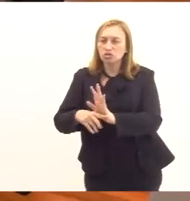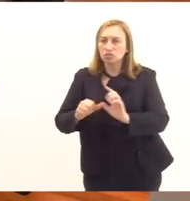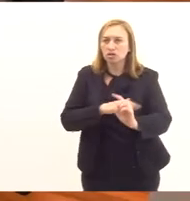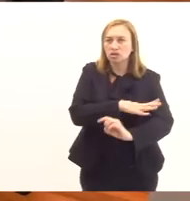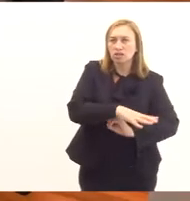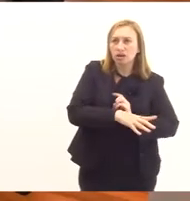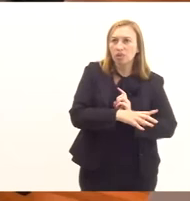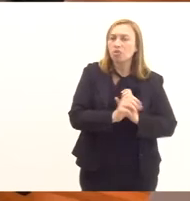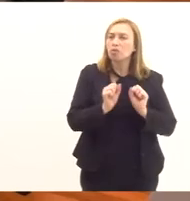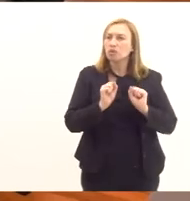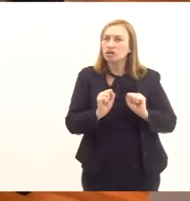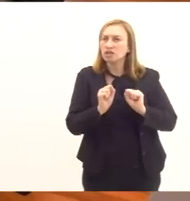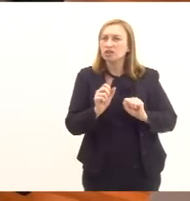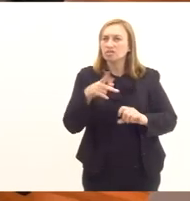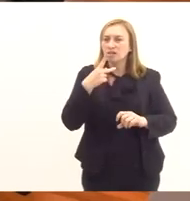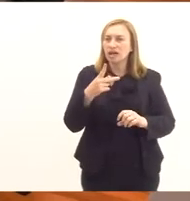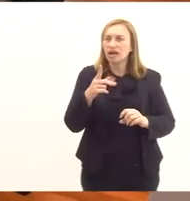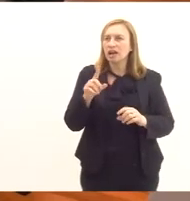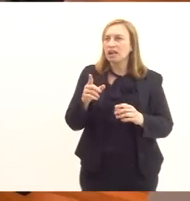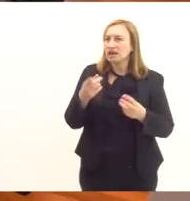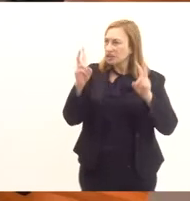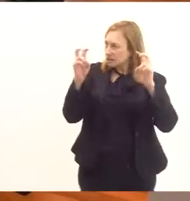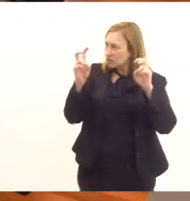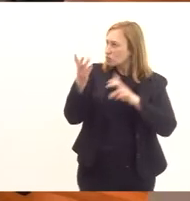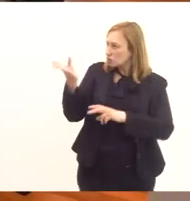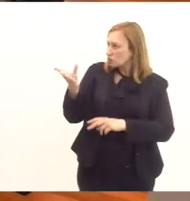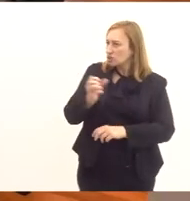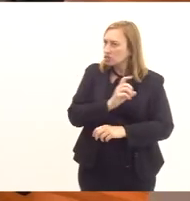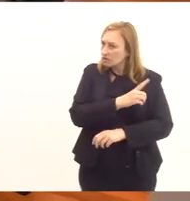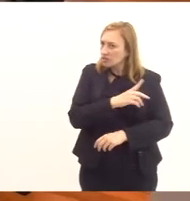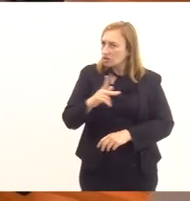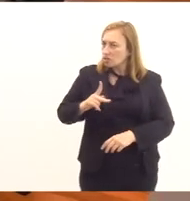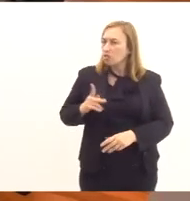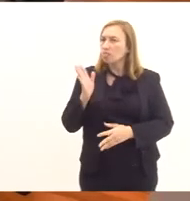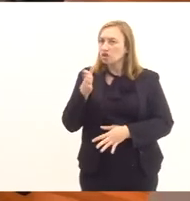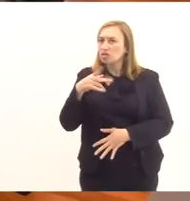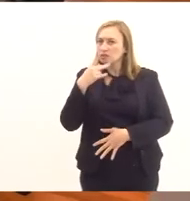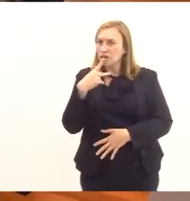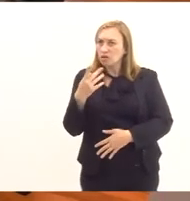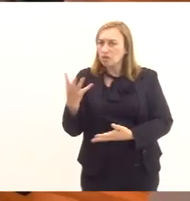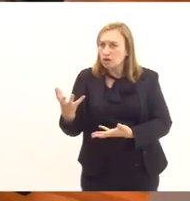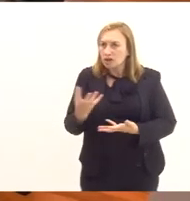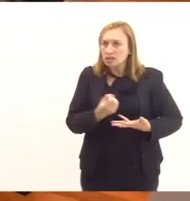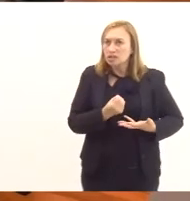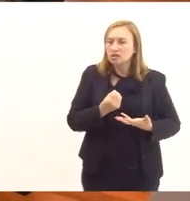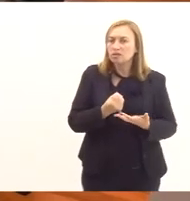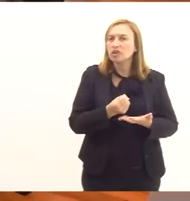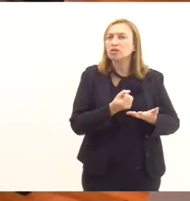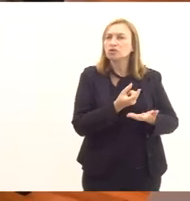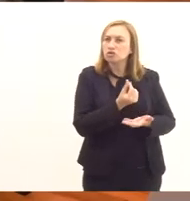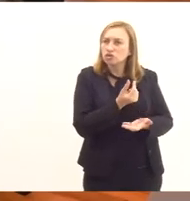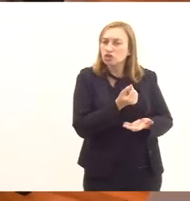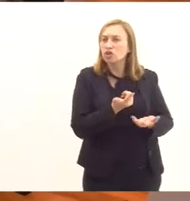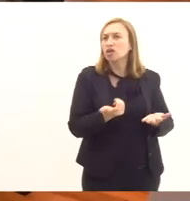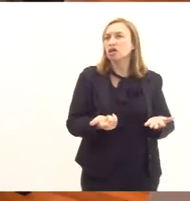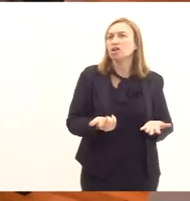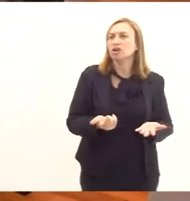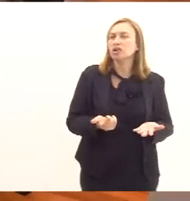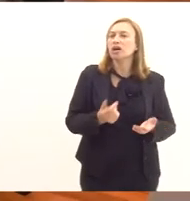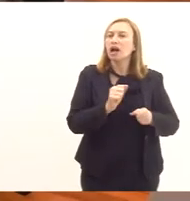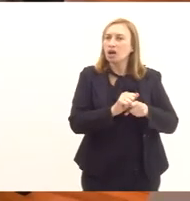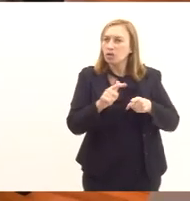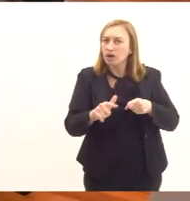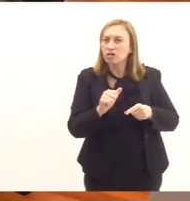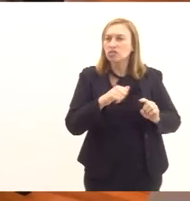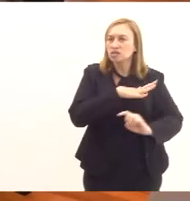para que nós pudéssemos tratar esses dilemas aí que a defensoria acabou trazendo do recebimento dos auxílios do